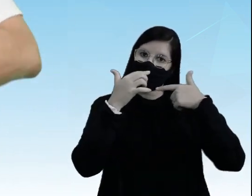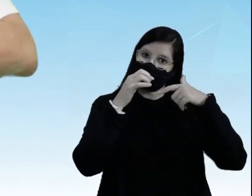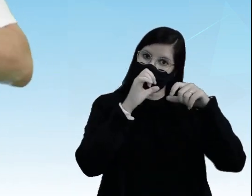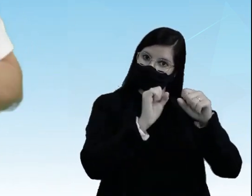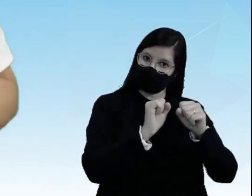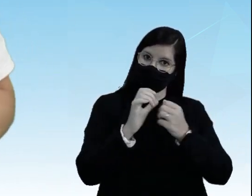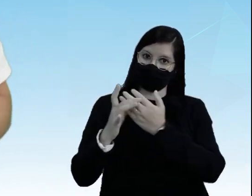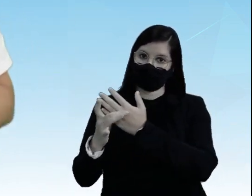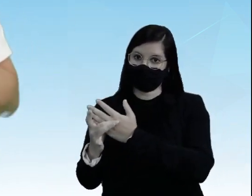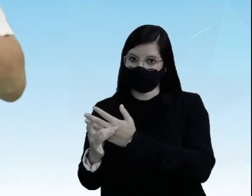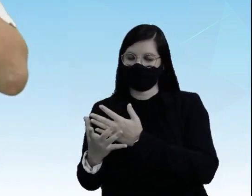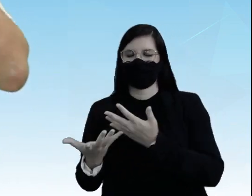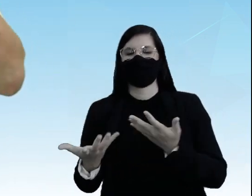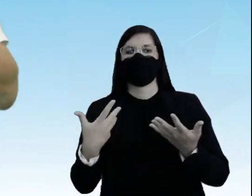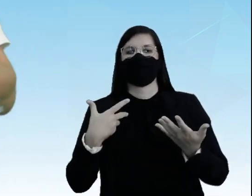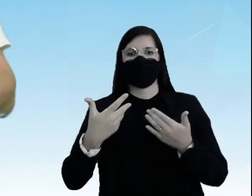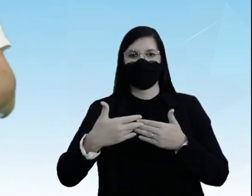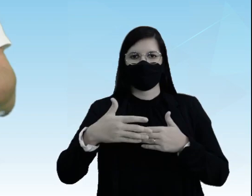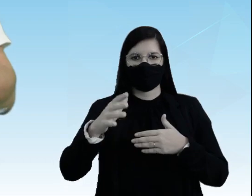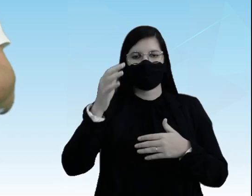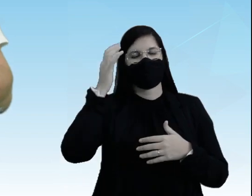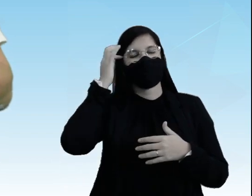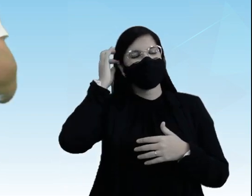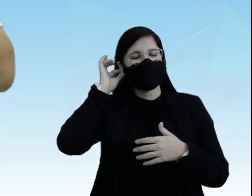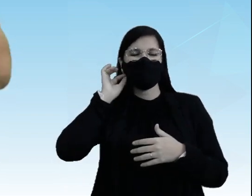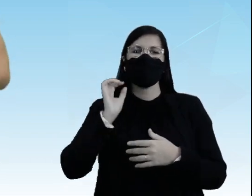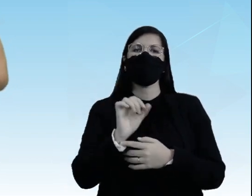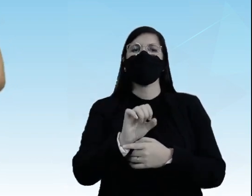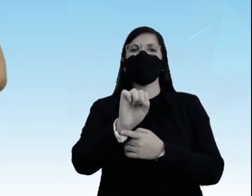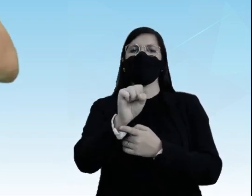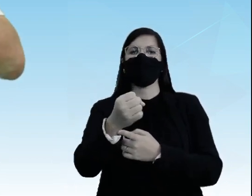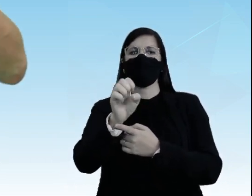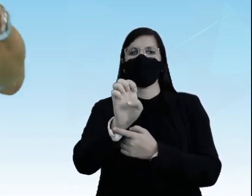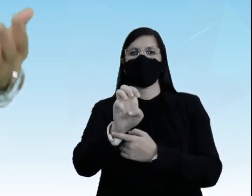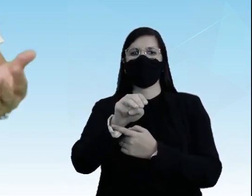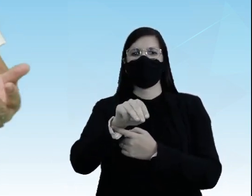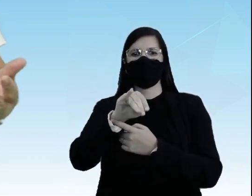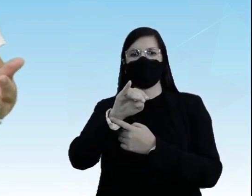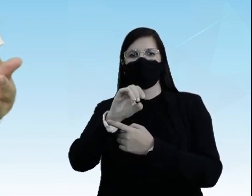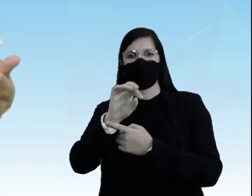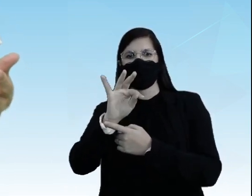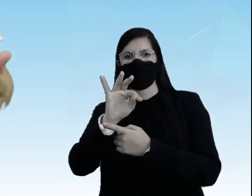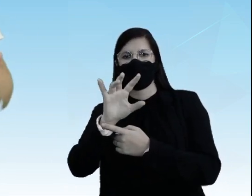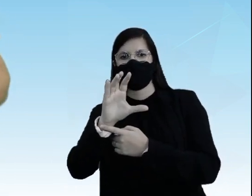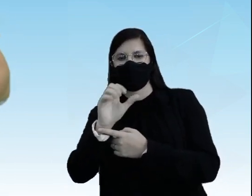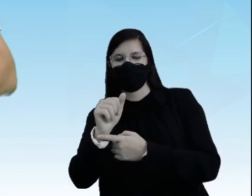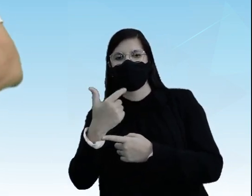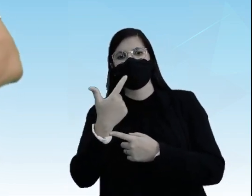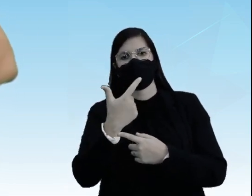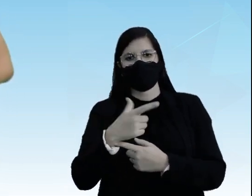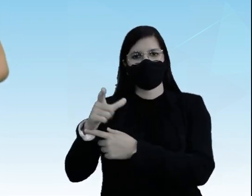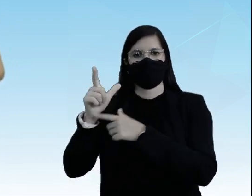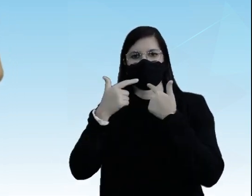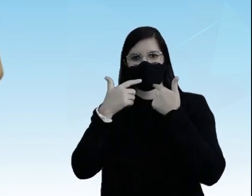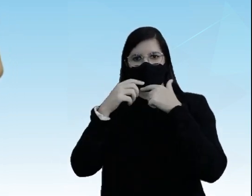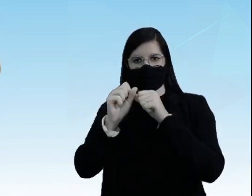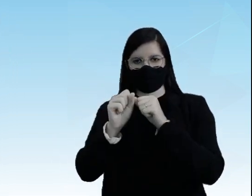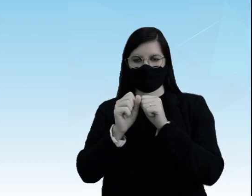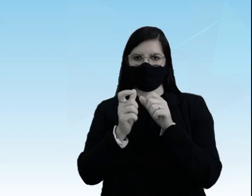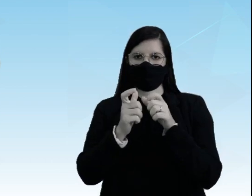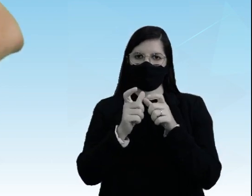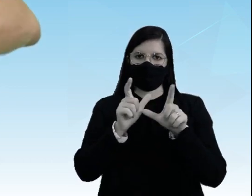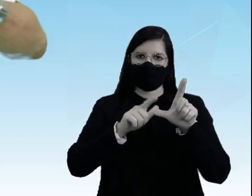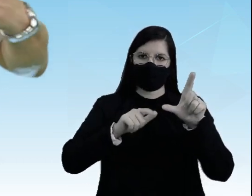semiótico, já adianto. Quando a gente fala em semiótica, é justamente outras linguagens, ou seja, o tamanho